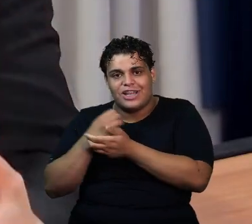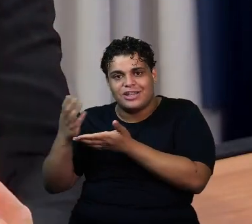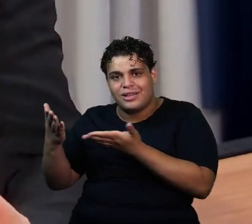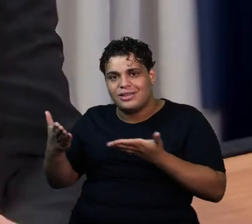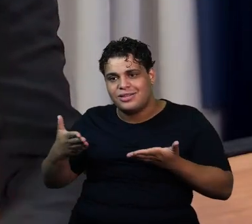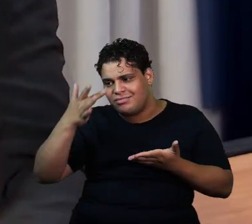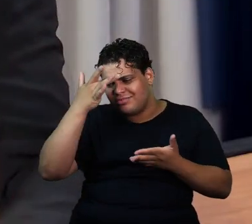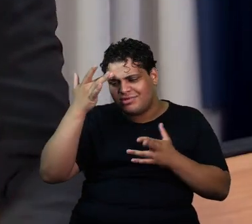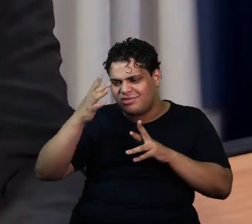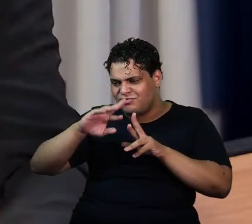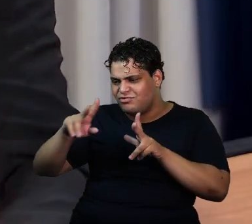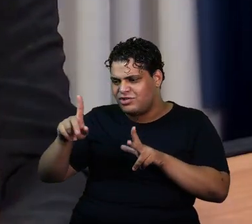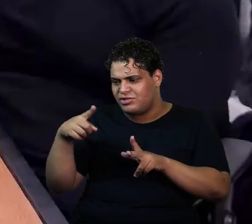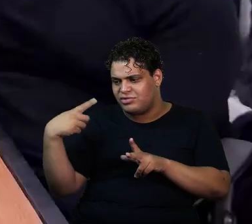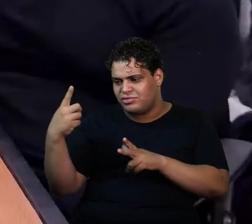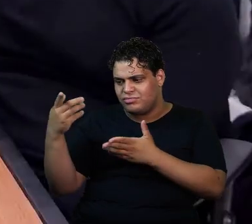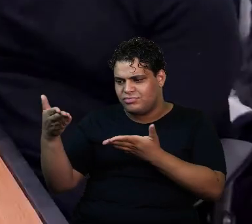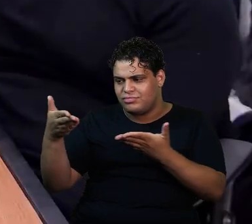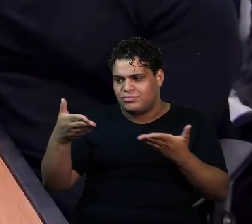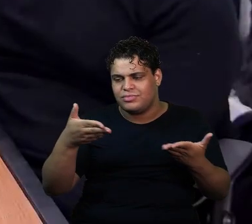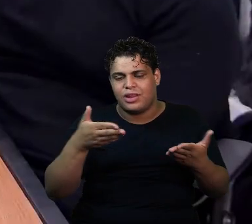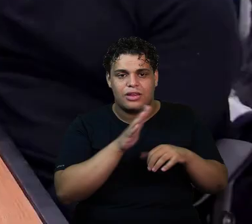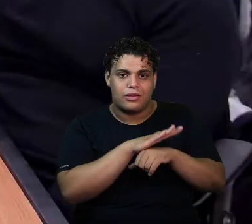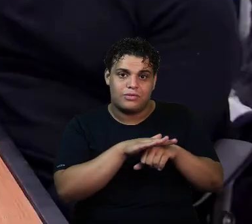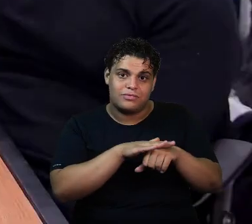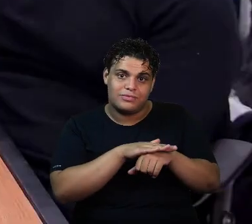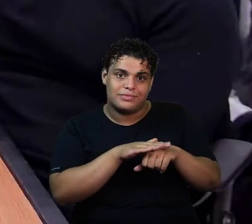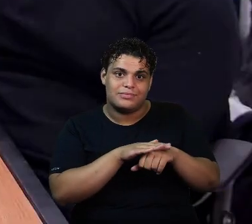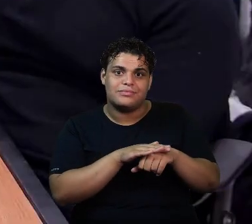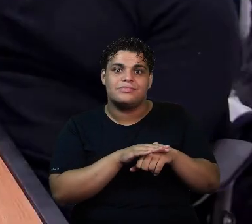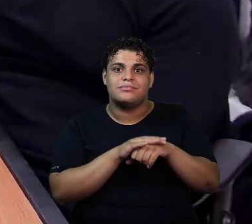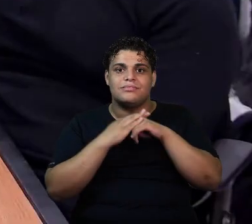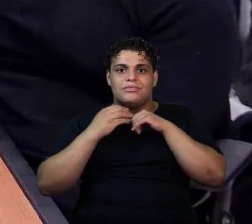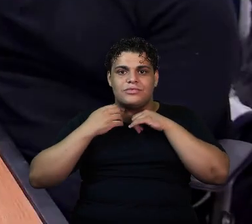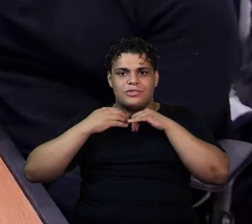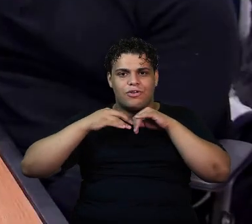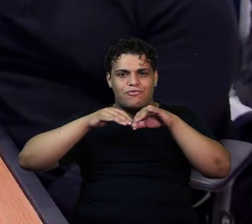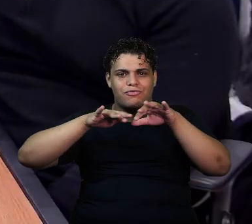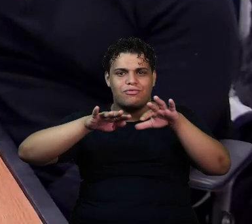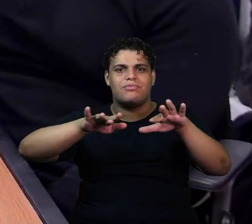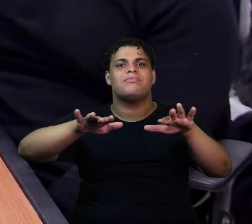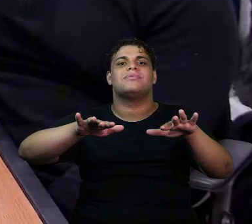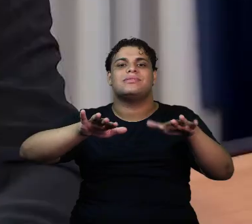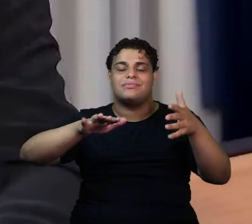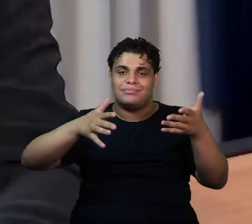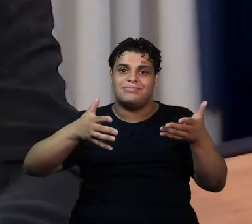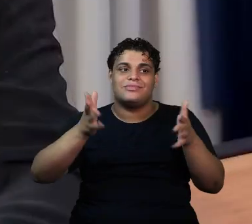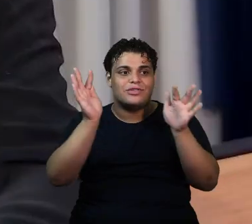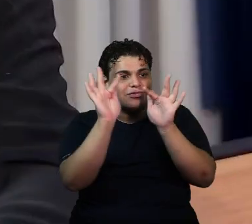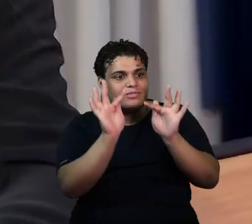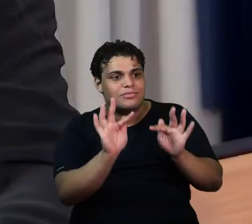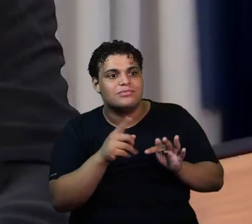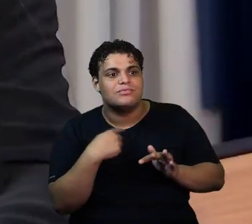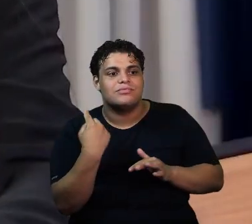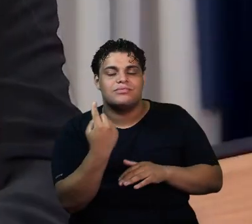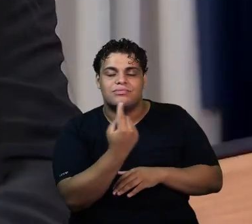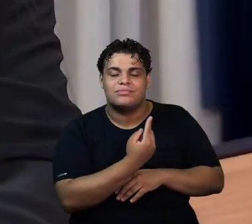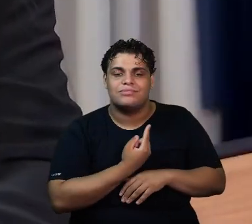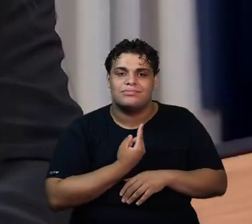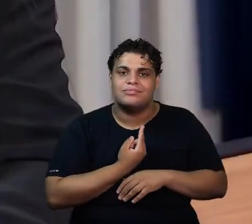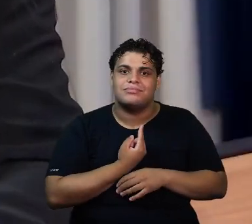são diferentes da gente para conversar no mesmo tema, você imagina a repercussão que isso não causa. Então, a felicidade nossa